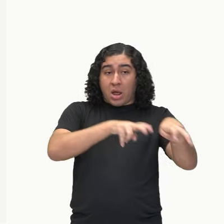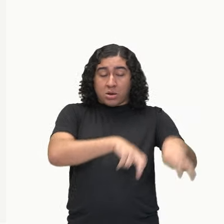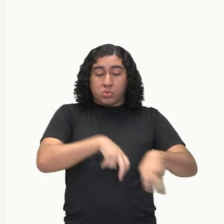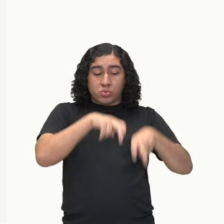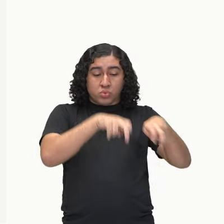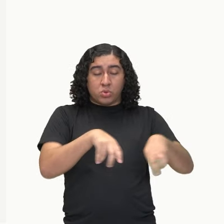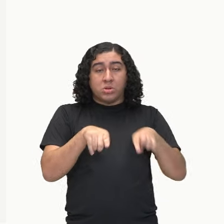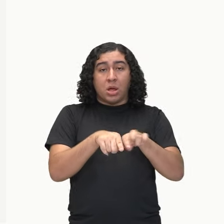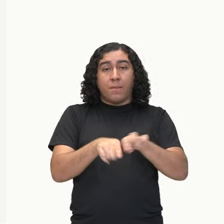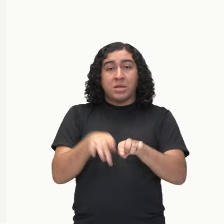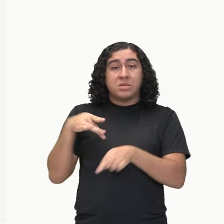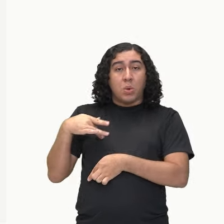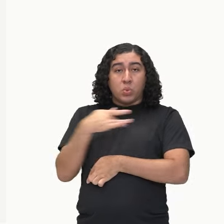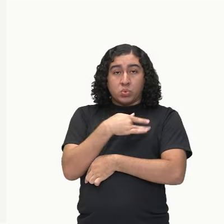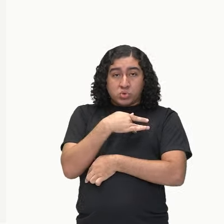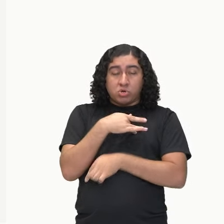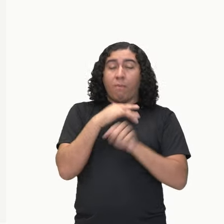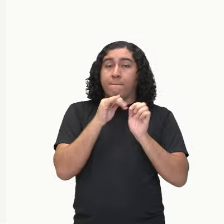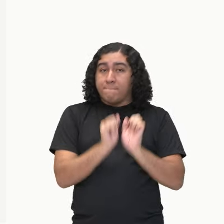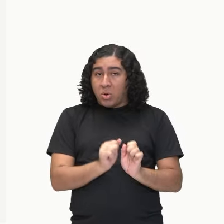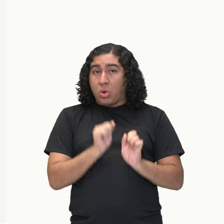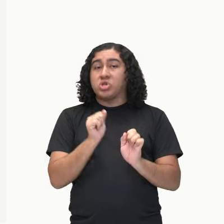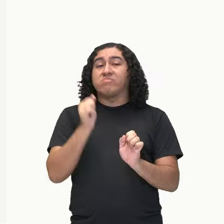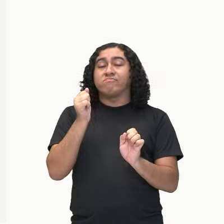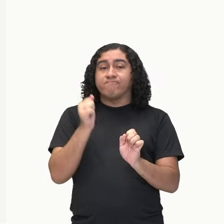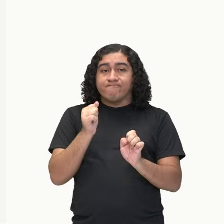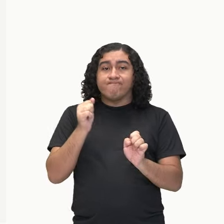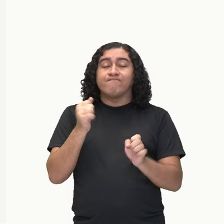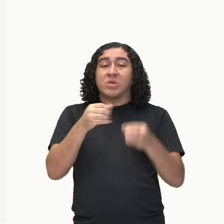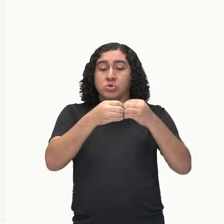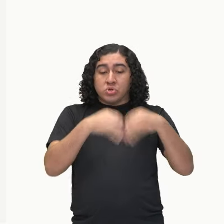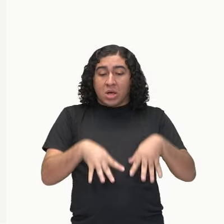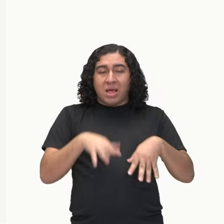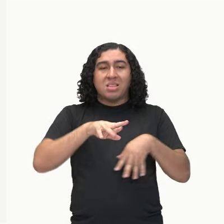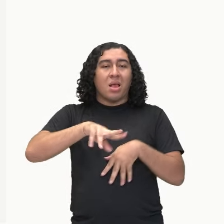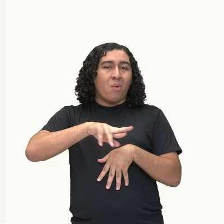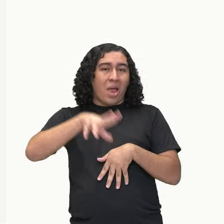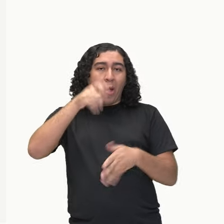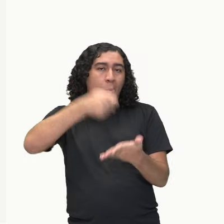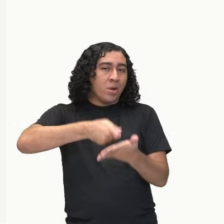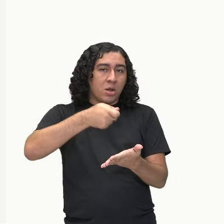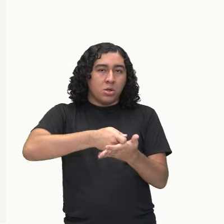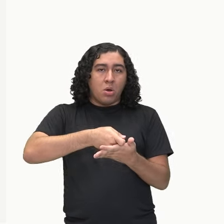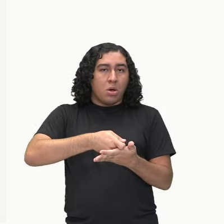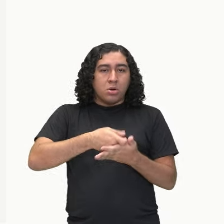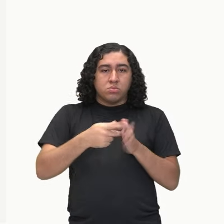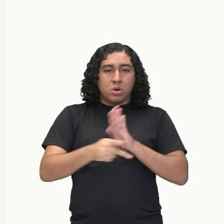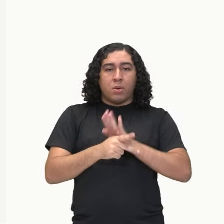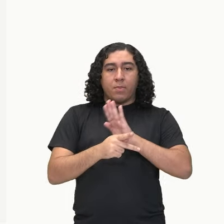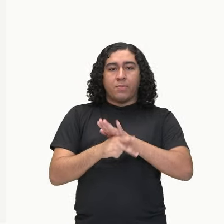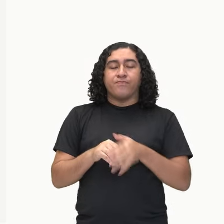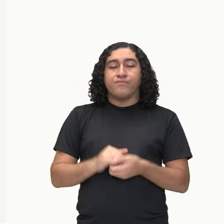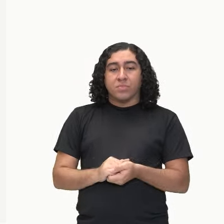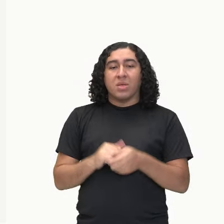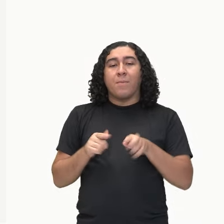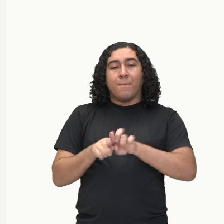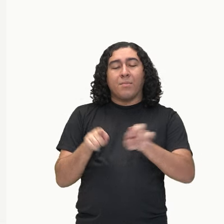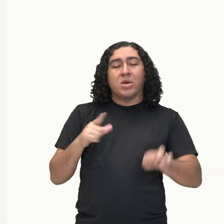e à saúde pública. Pode ser prejudicial, gente, não é uma condição obrigatória desse indivíduo. Mas existem